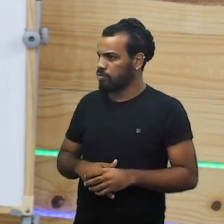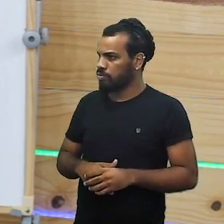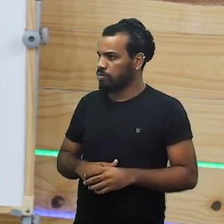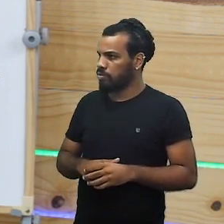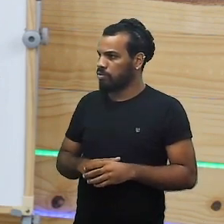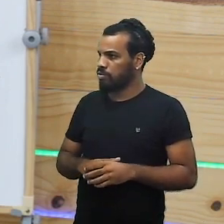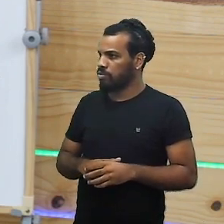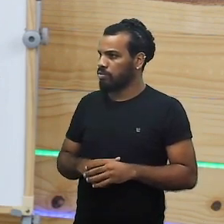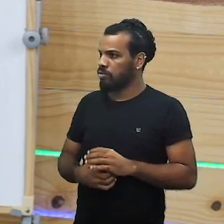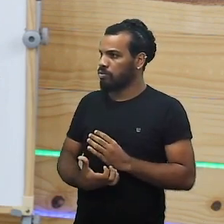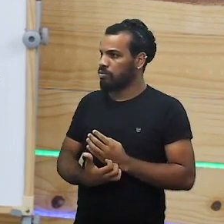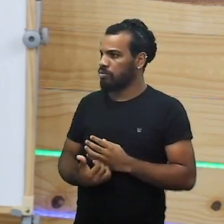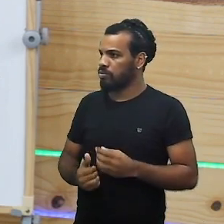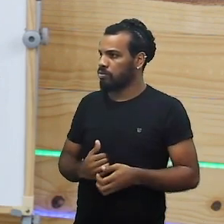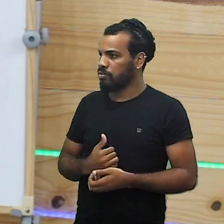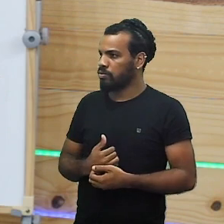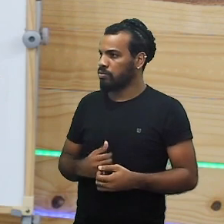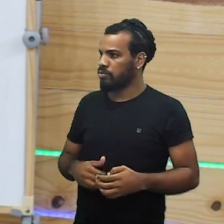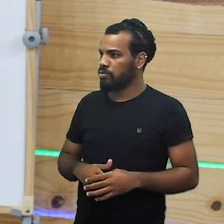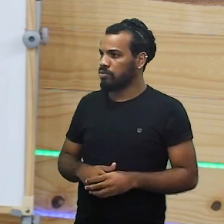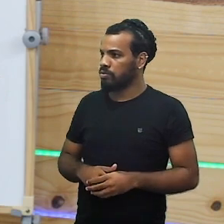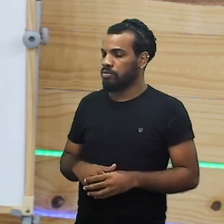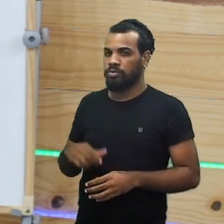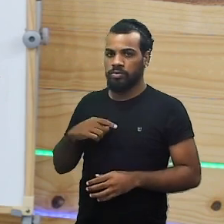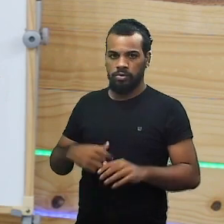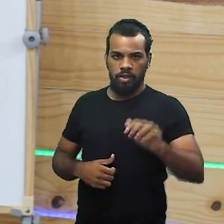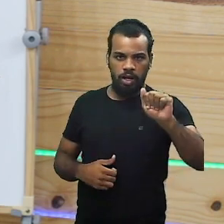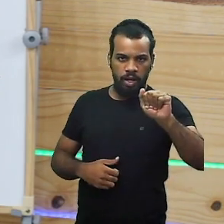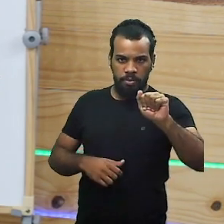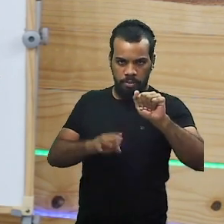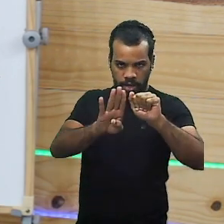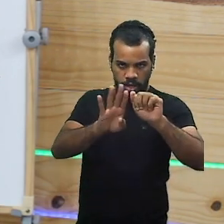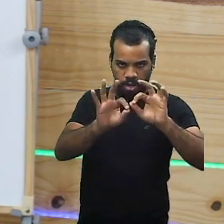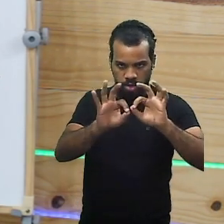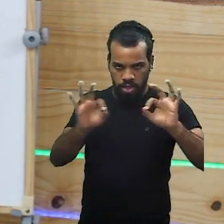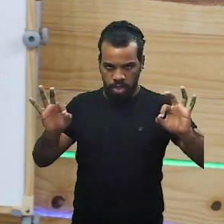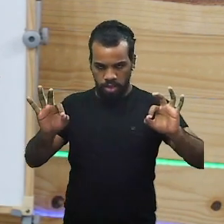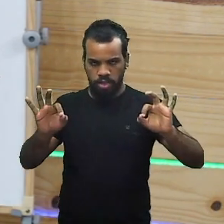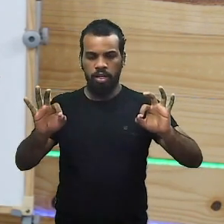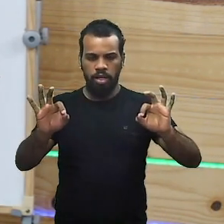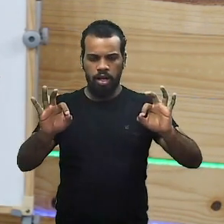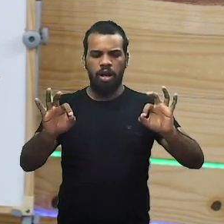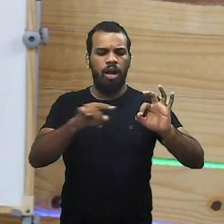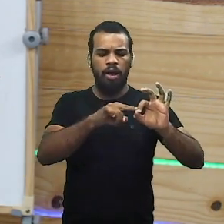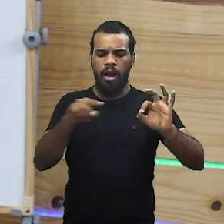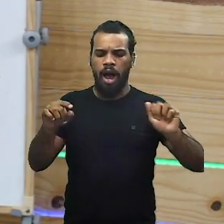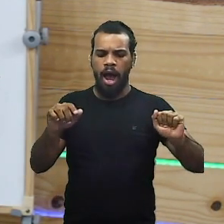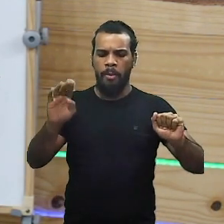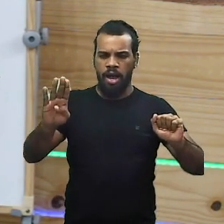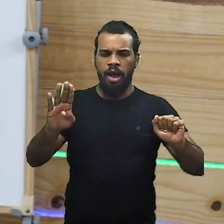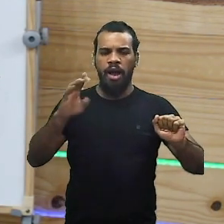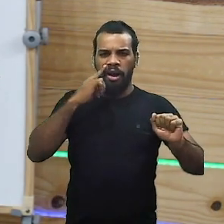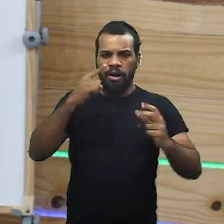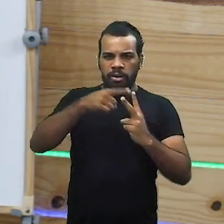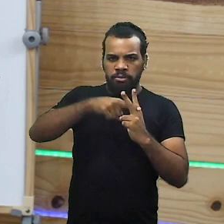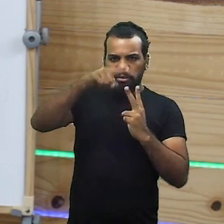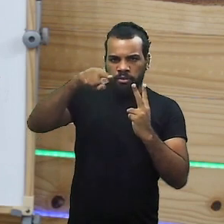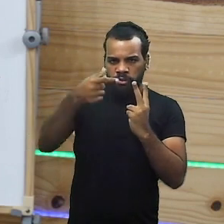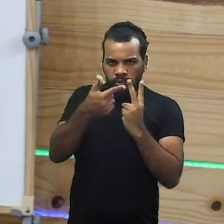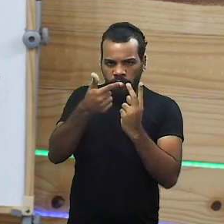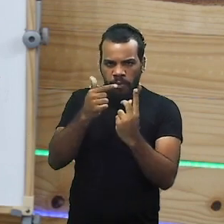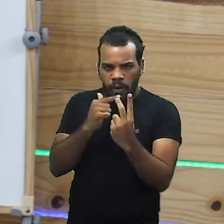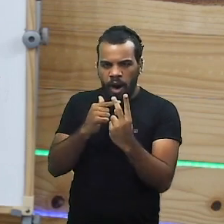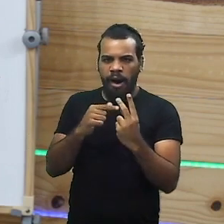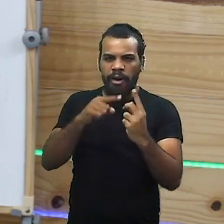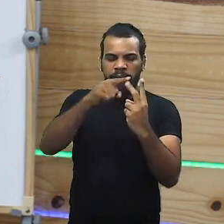ó. Distância entre os pontos A e B seria, na verdade, o seguinte. Raiz quadrada de 2 ao quadrado,